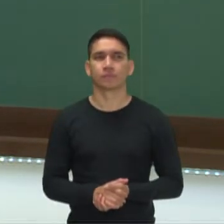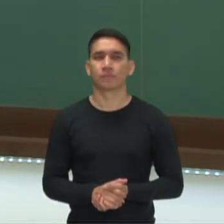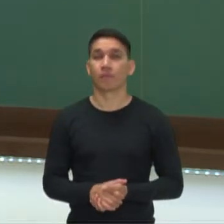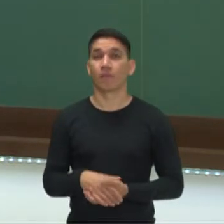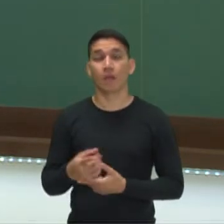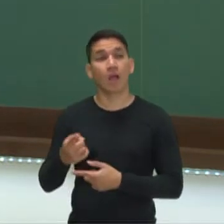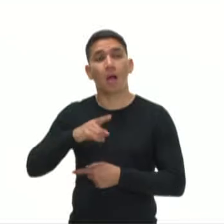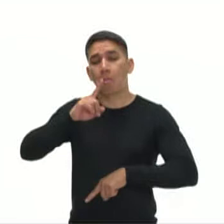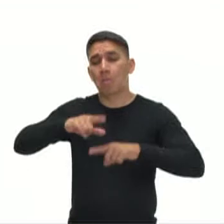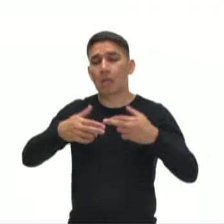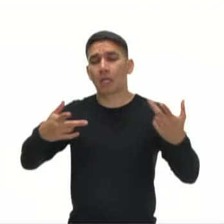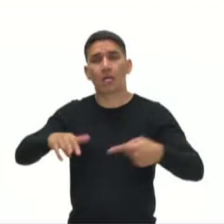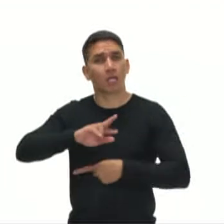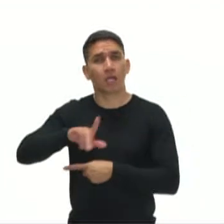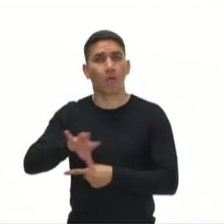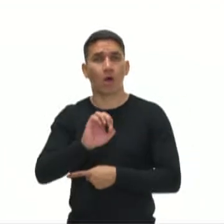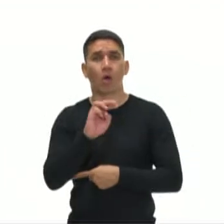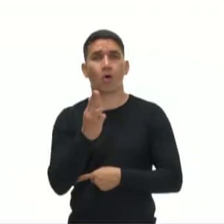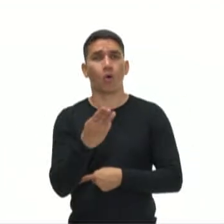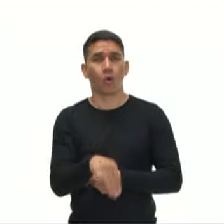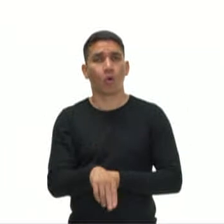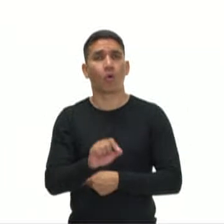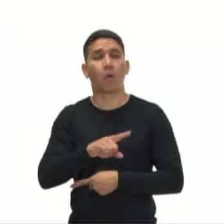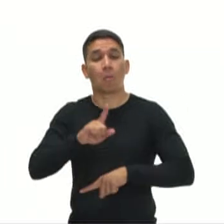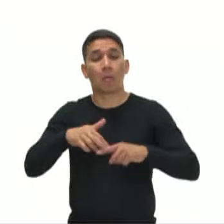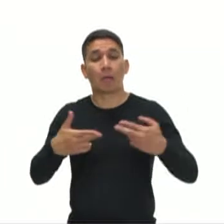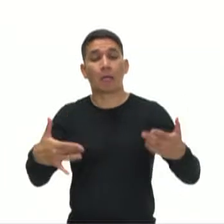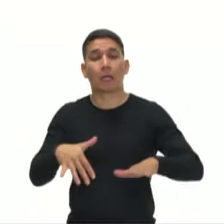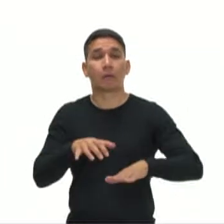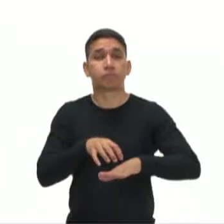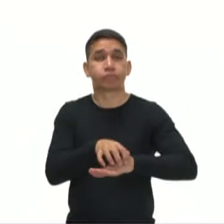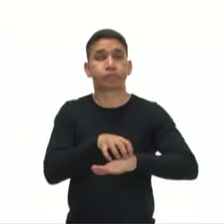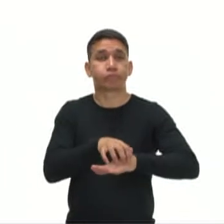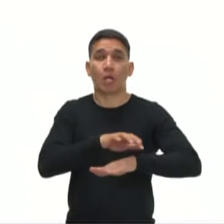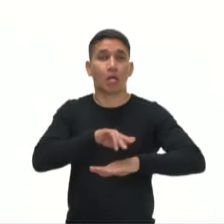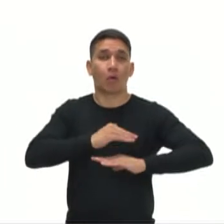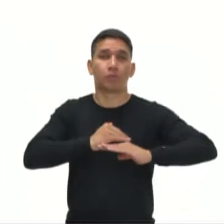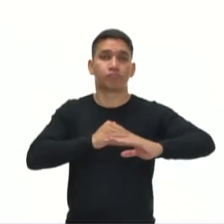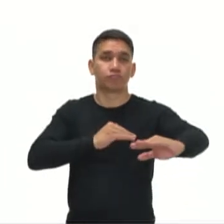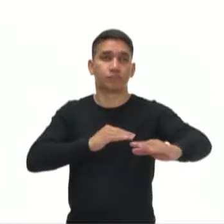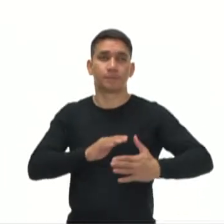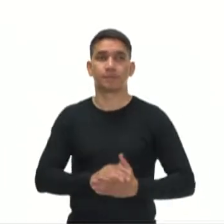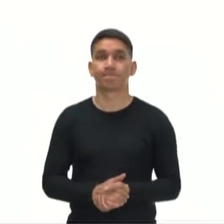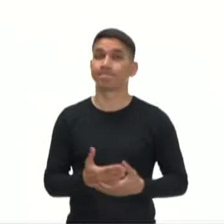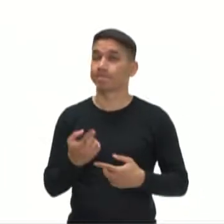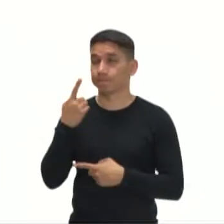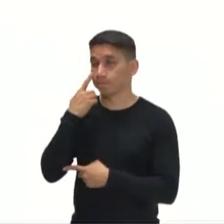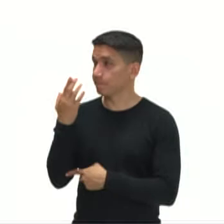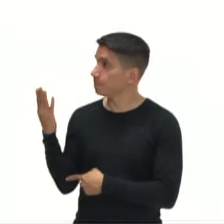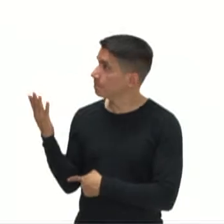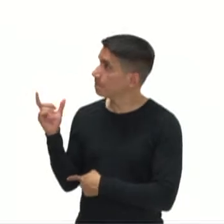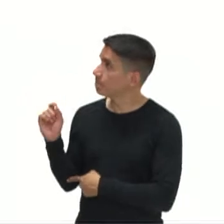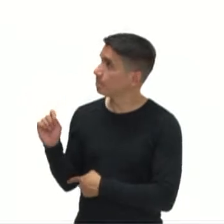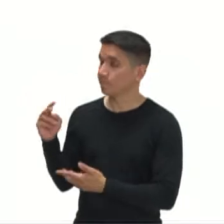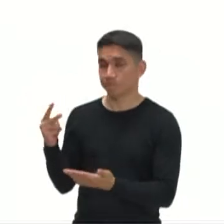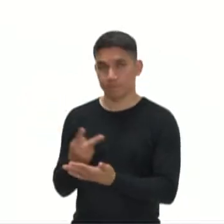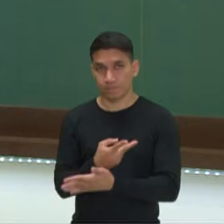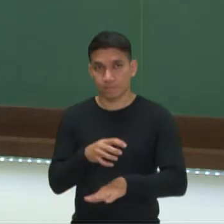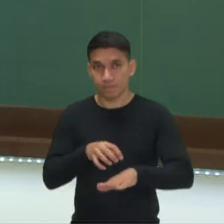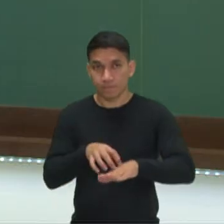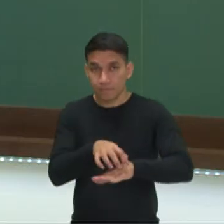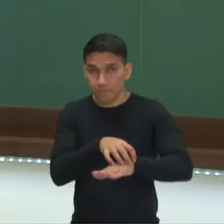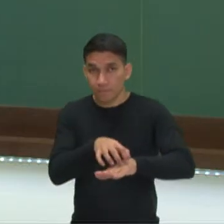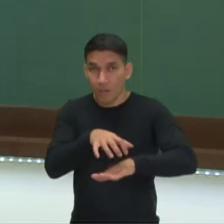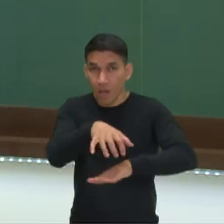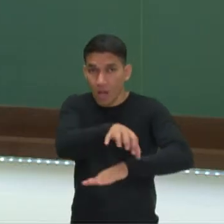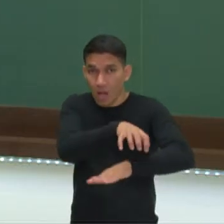ôhmicos, eles apresentam a resistência elétrica variável, a resistência elétrica não é constante, né? Então, olha só, a resistência elétrica na lei